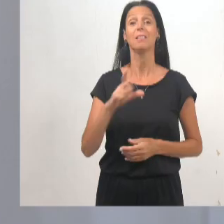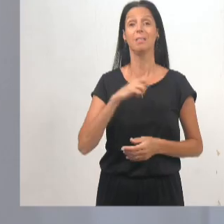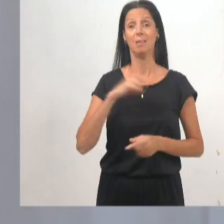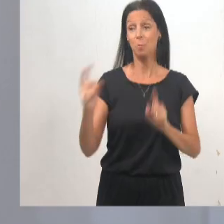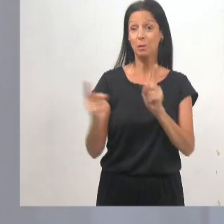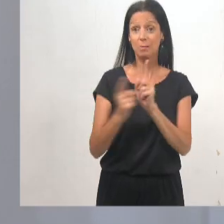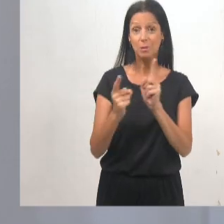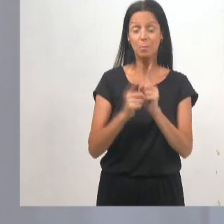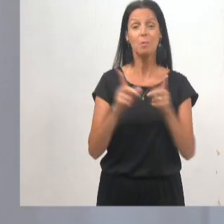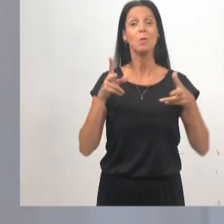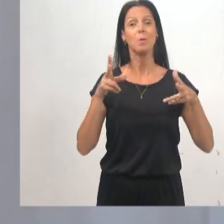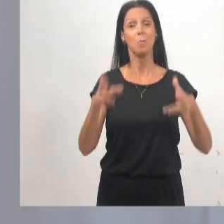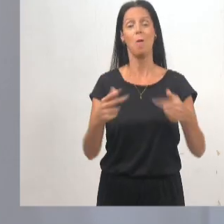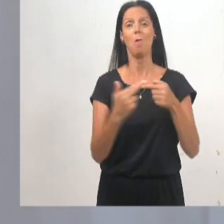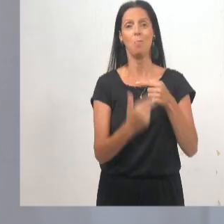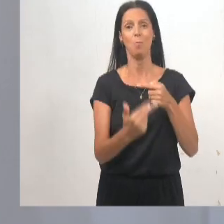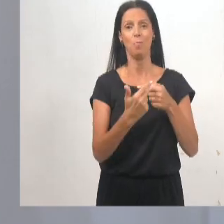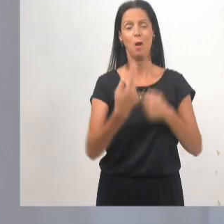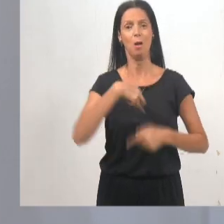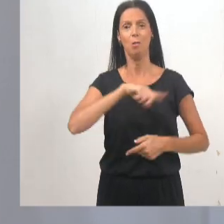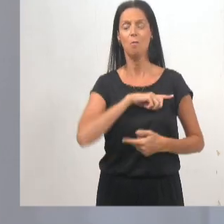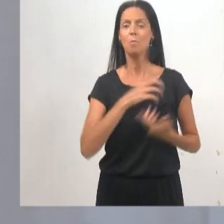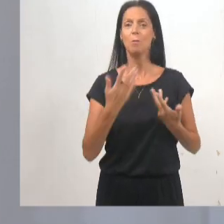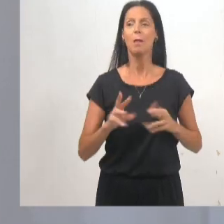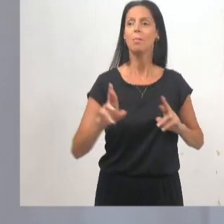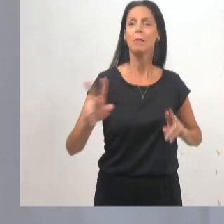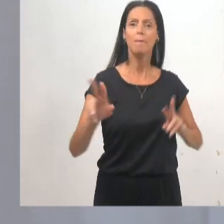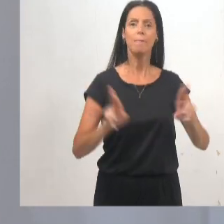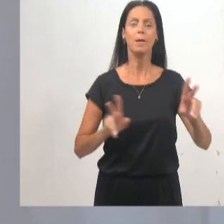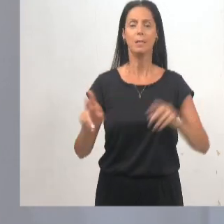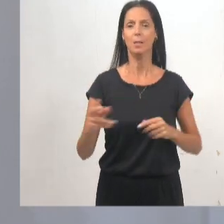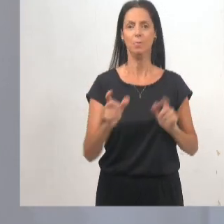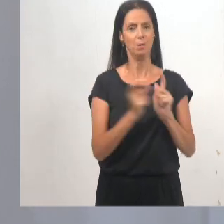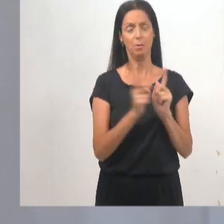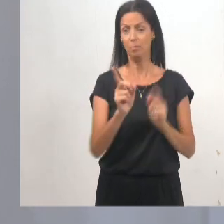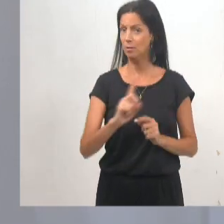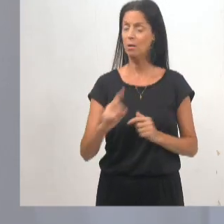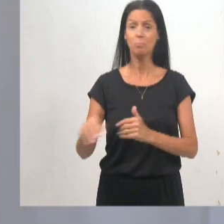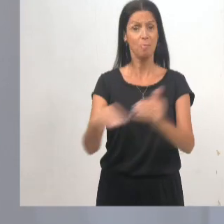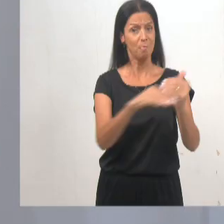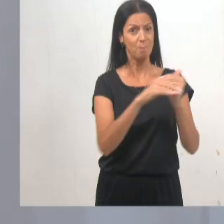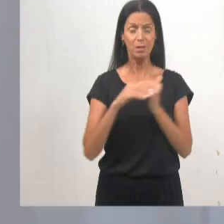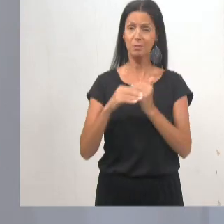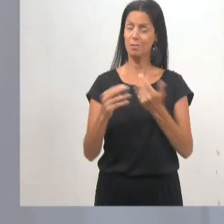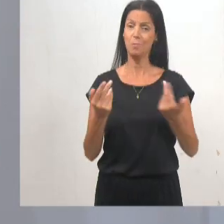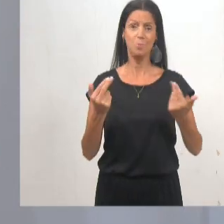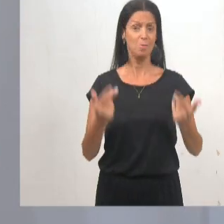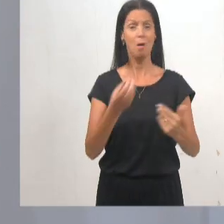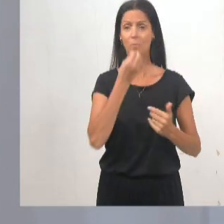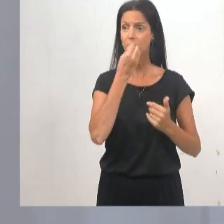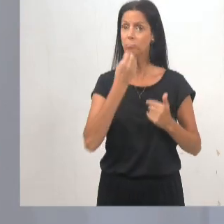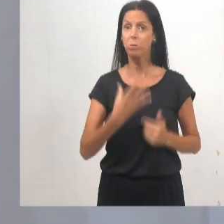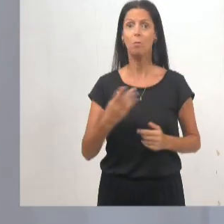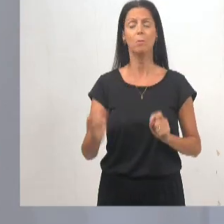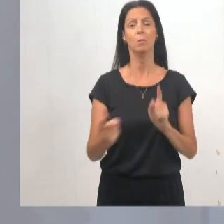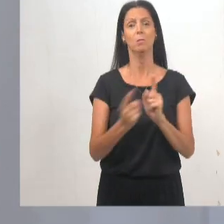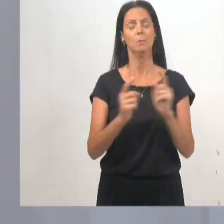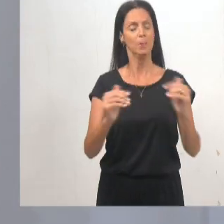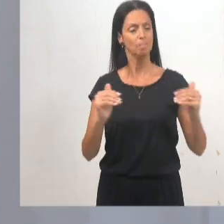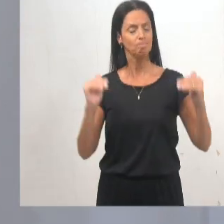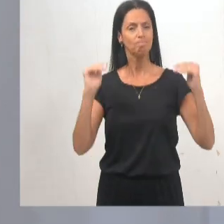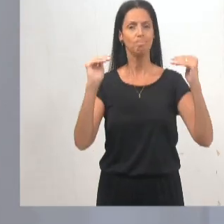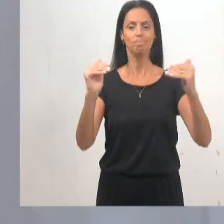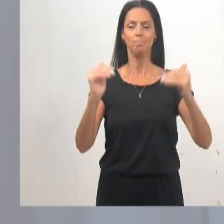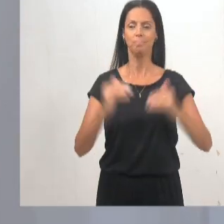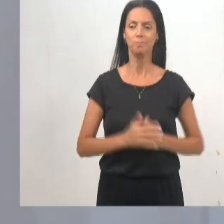a mesma qualidade. A gente não quer essa diferenciação. A gente quer que a qualidade seja exatamente a mesma e que seja de elevado nível. Então,